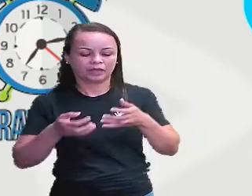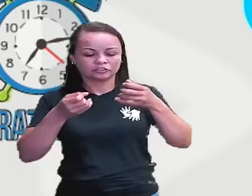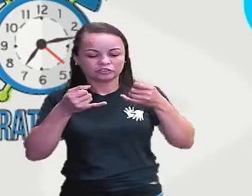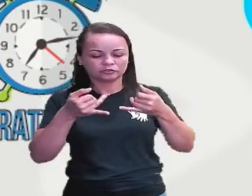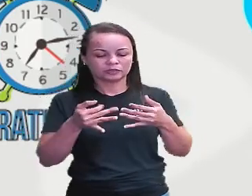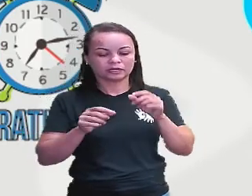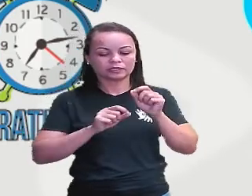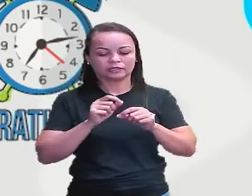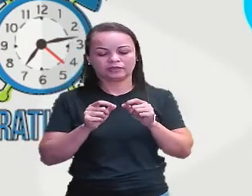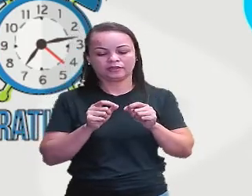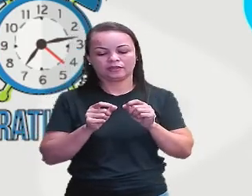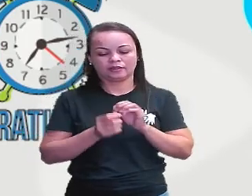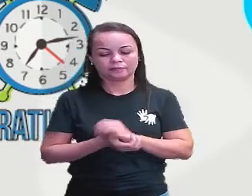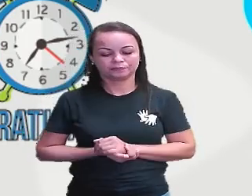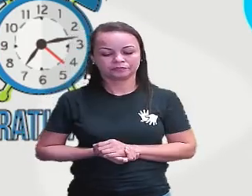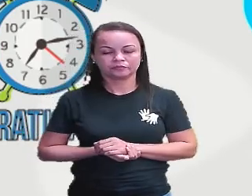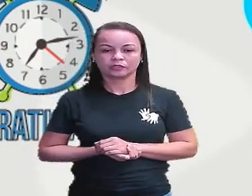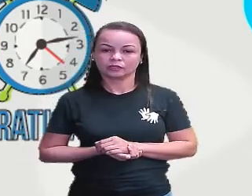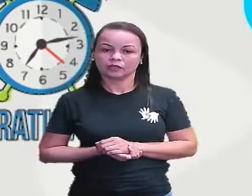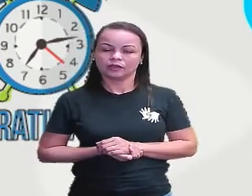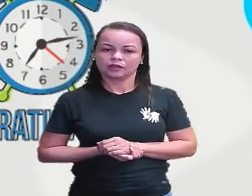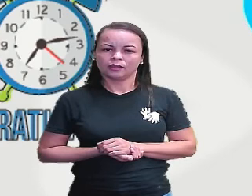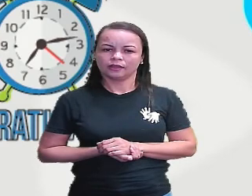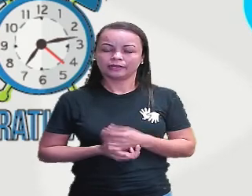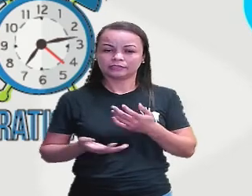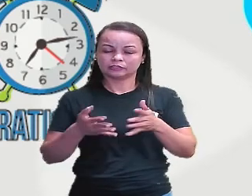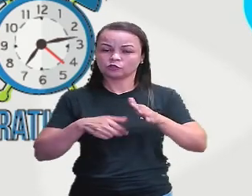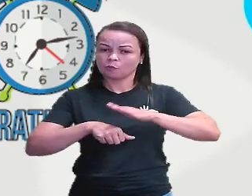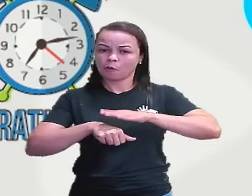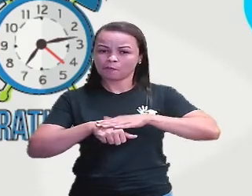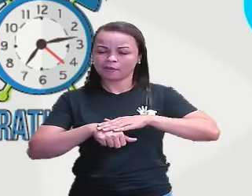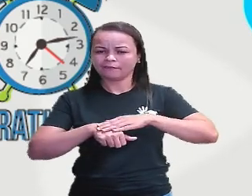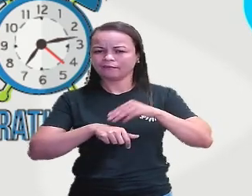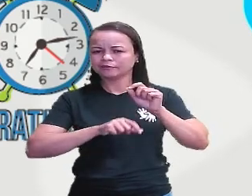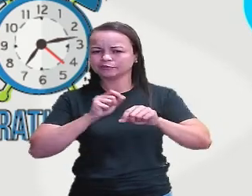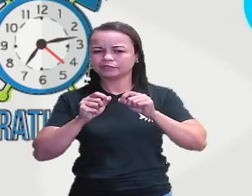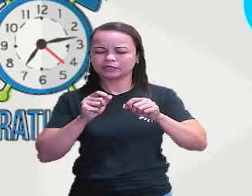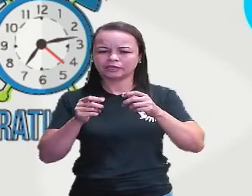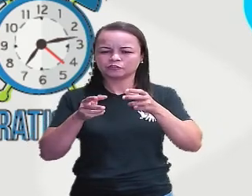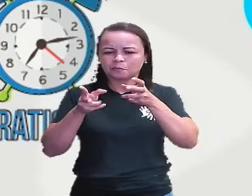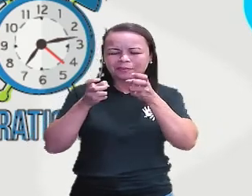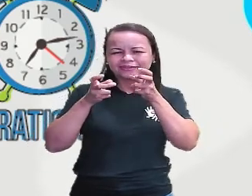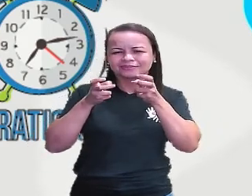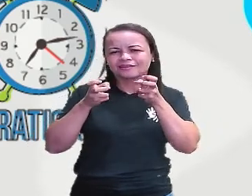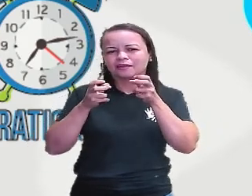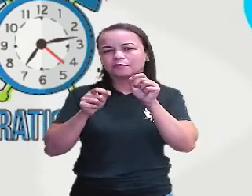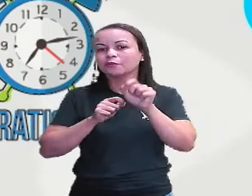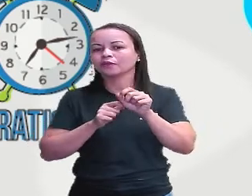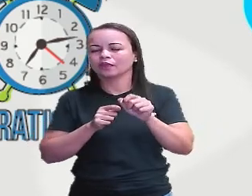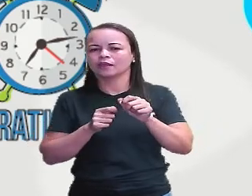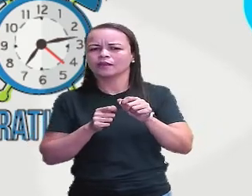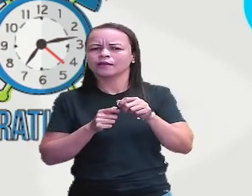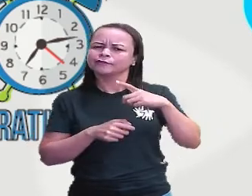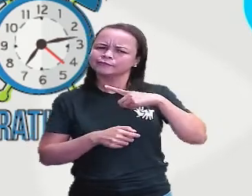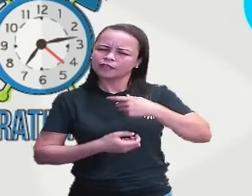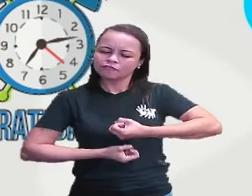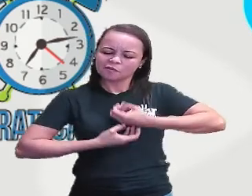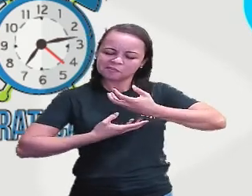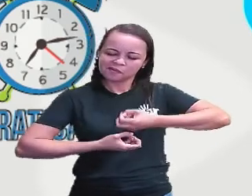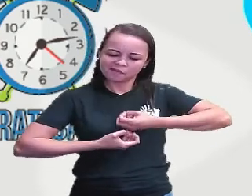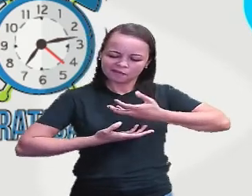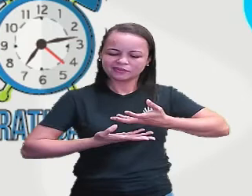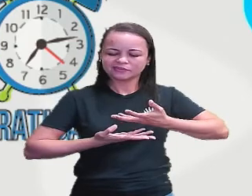que estava naquele momento ali, só que também a gente percebe que teve muita poesia,